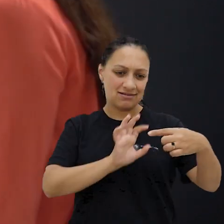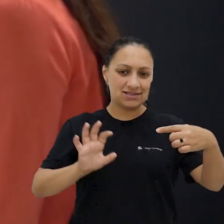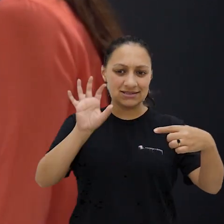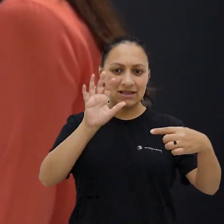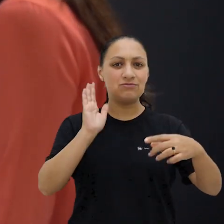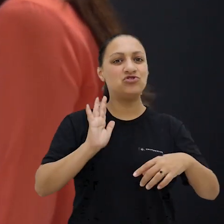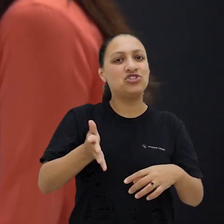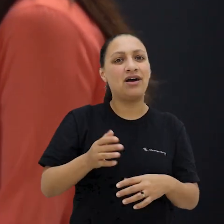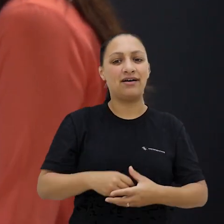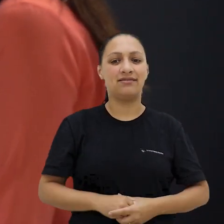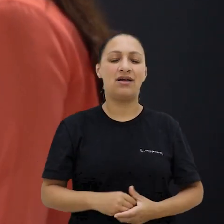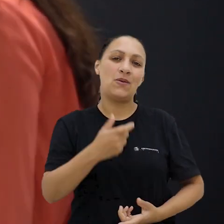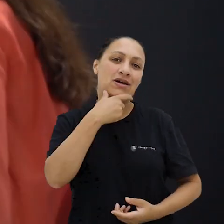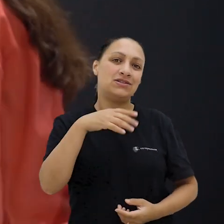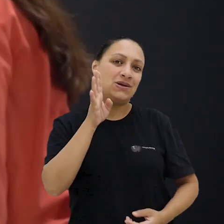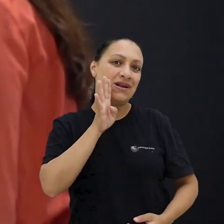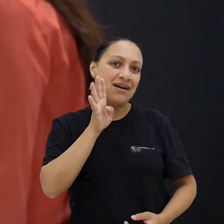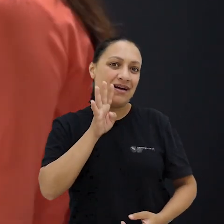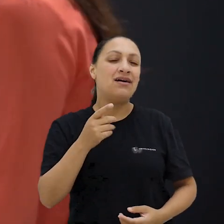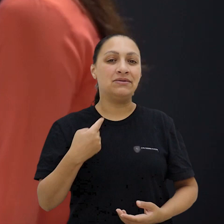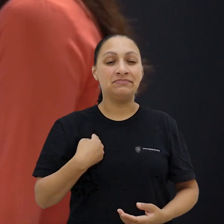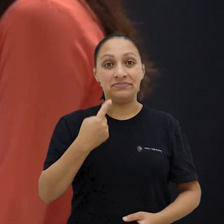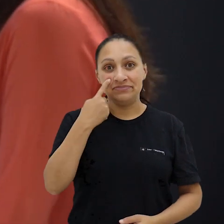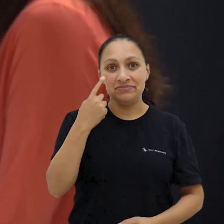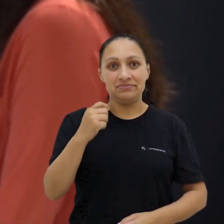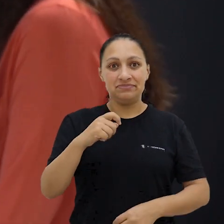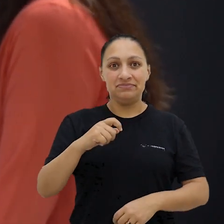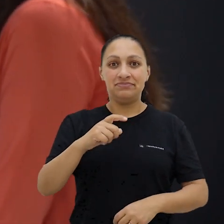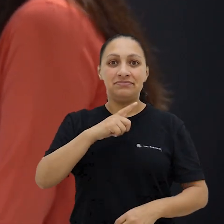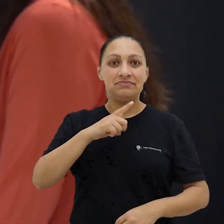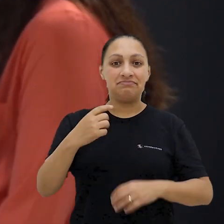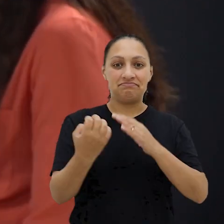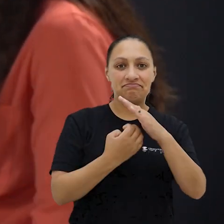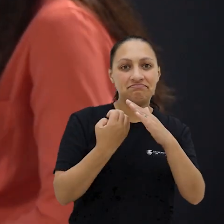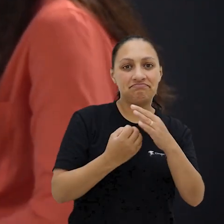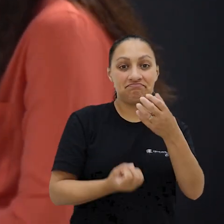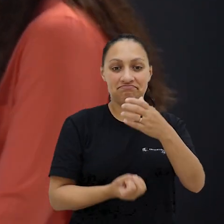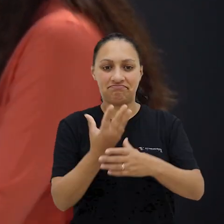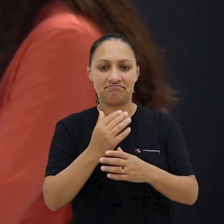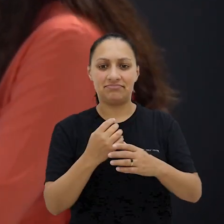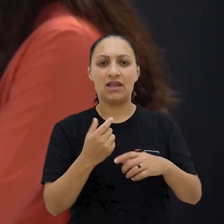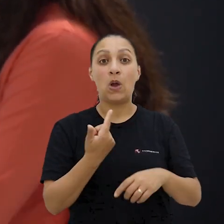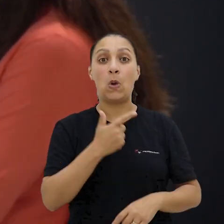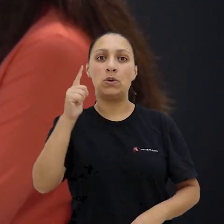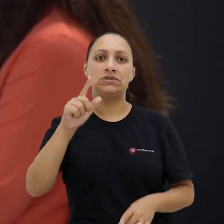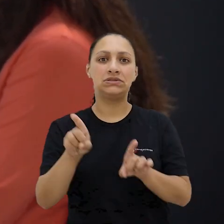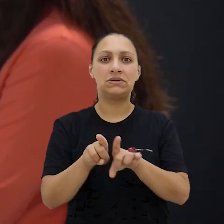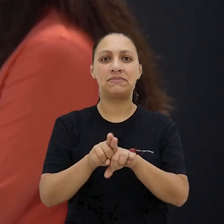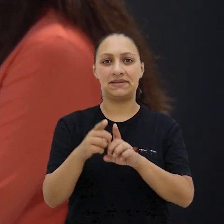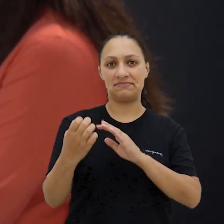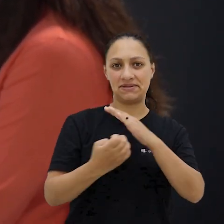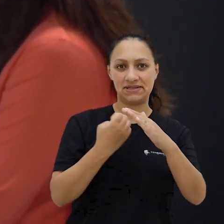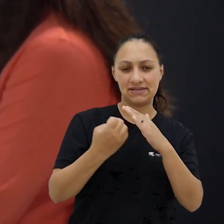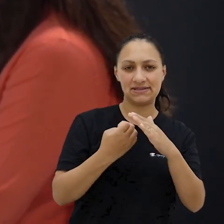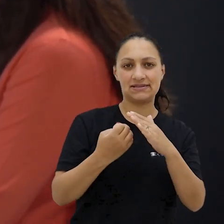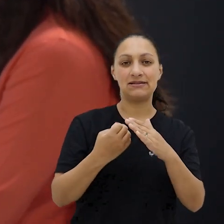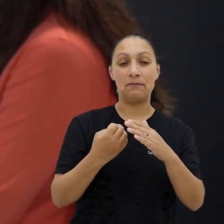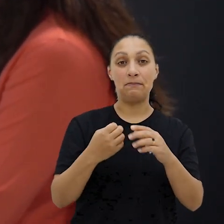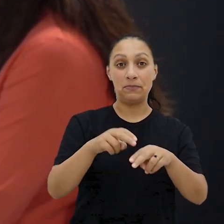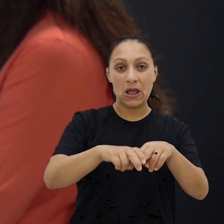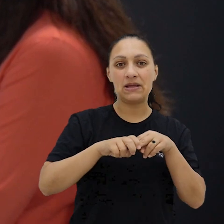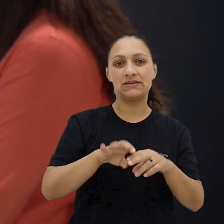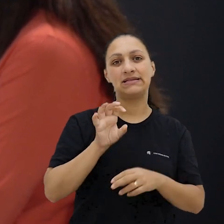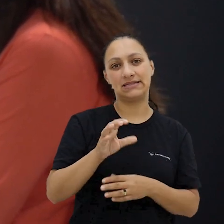ecossistema. Sim. Então, isso que eu acho legal, quando tu vê que chega uma empresa, se cria uma empresa e viram outras empresas por